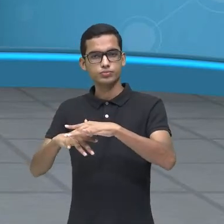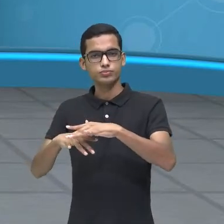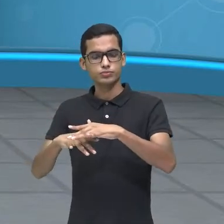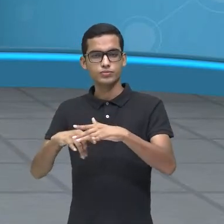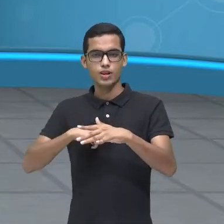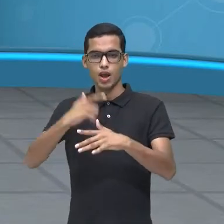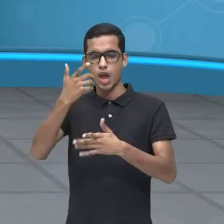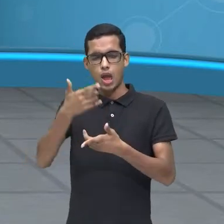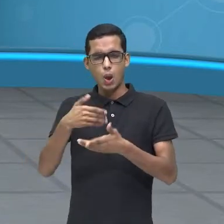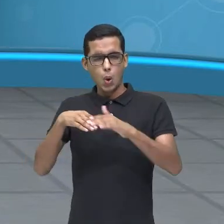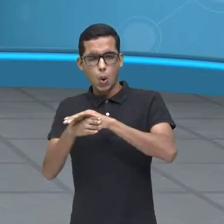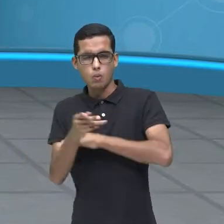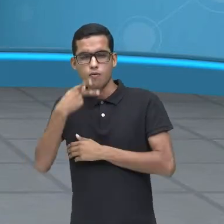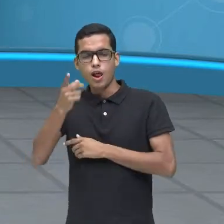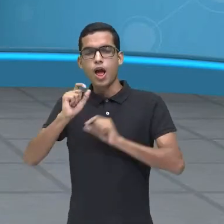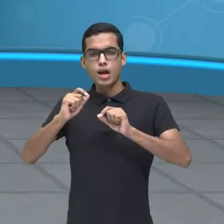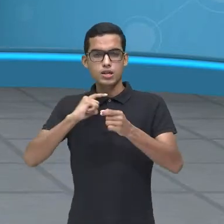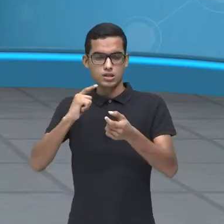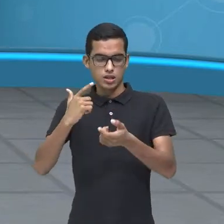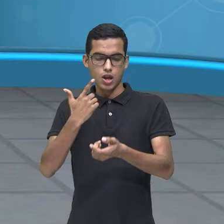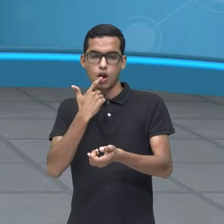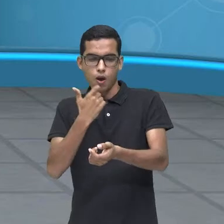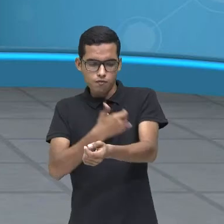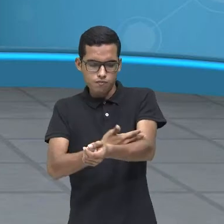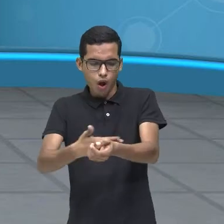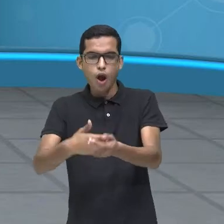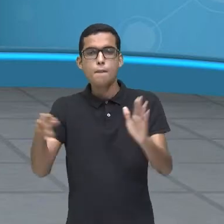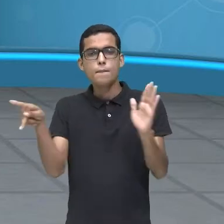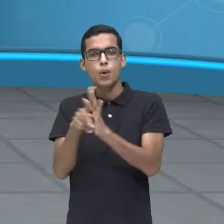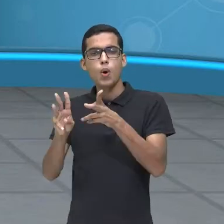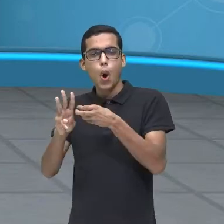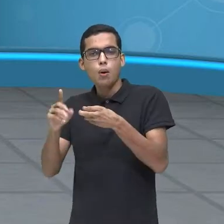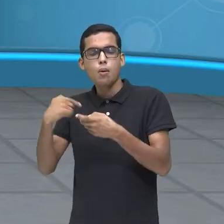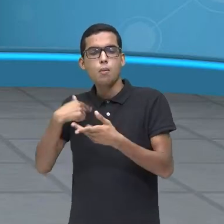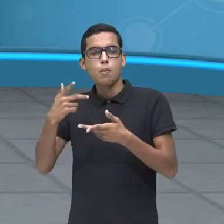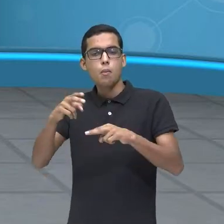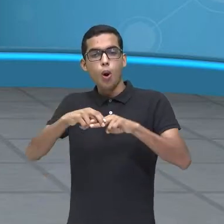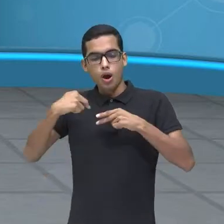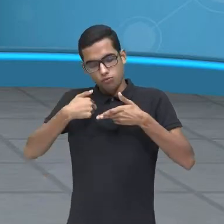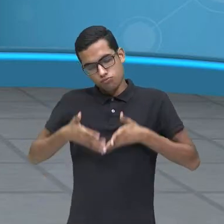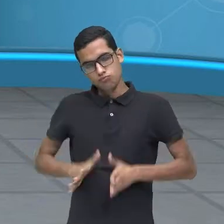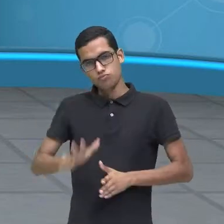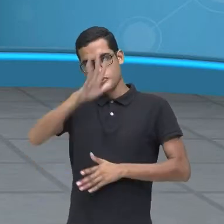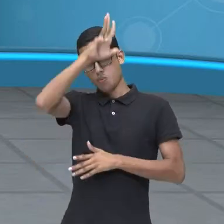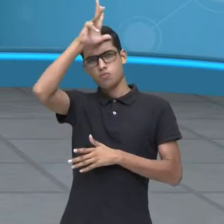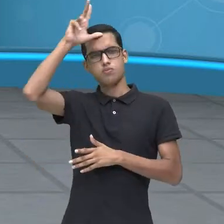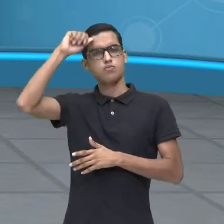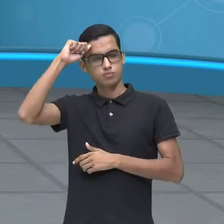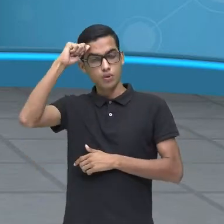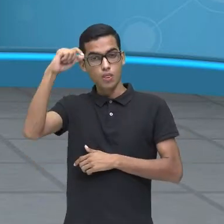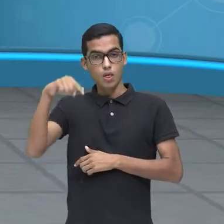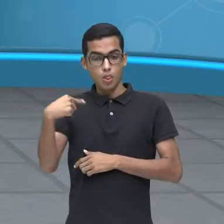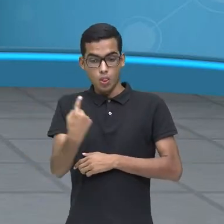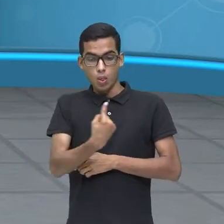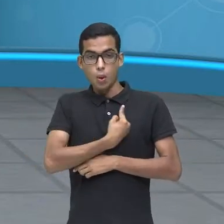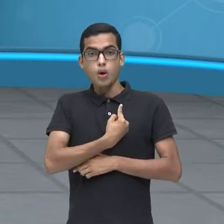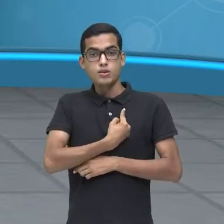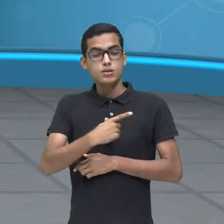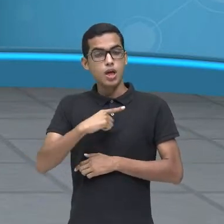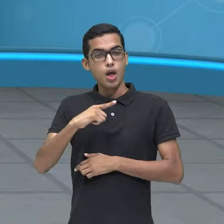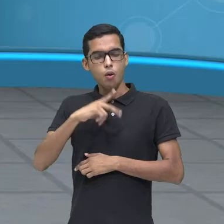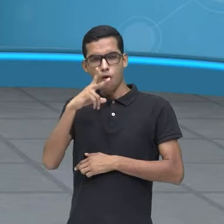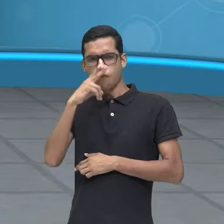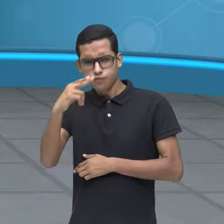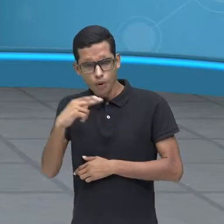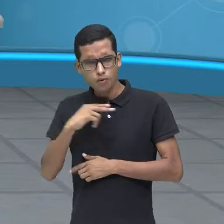tem sangue indígena correndo nessas veias aqui, porque eu sou filha do estado do Amazonas, então nós temos uma forte descendência indígena. E a gente precisa